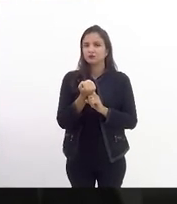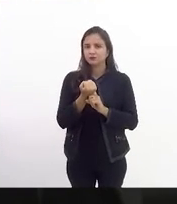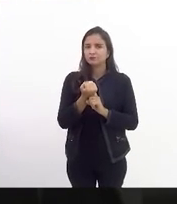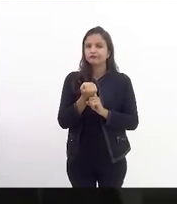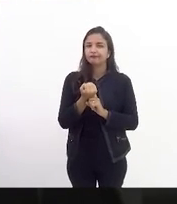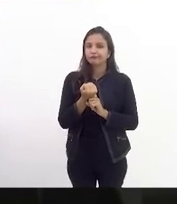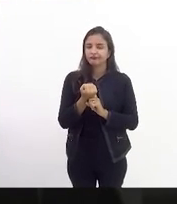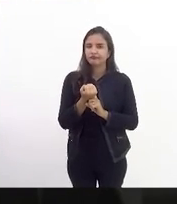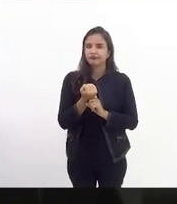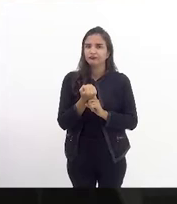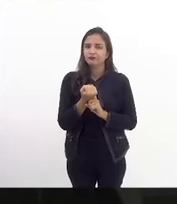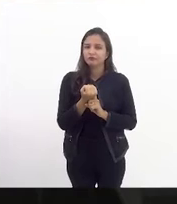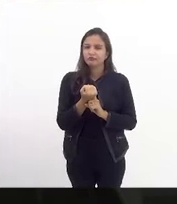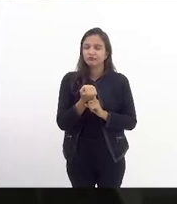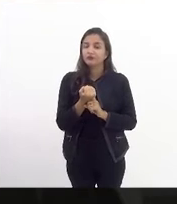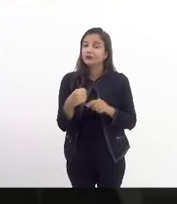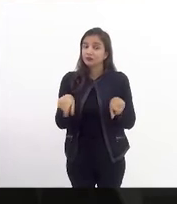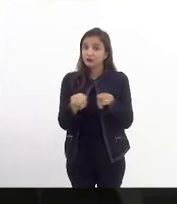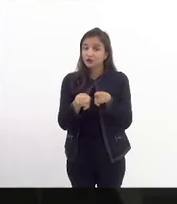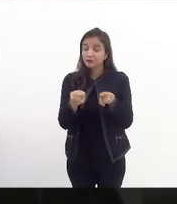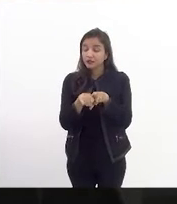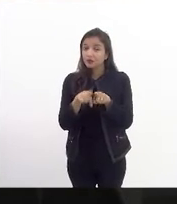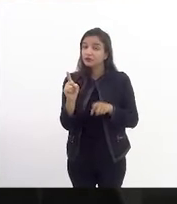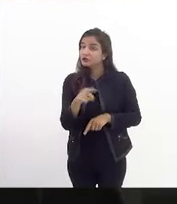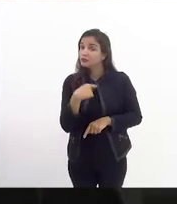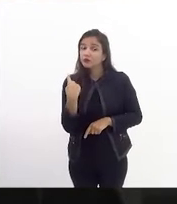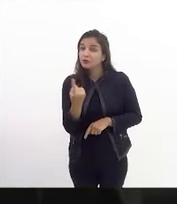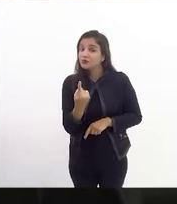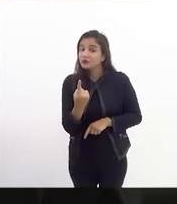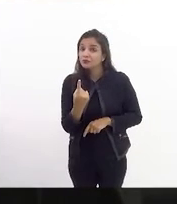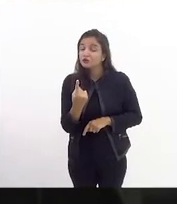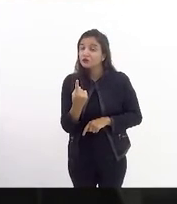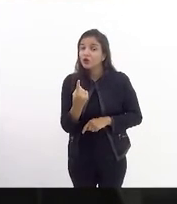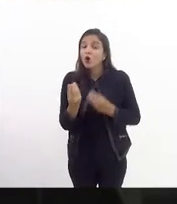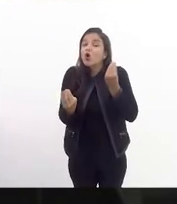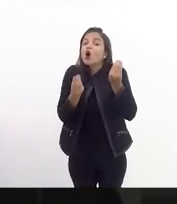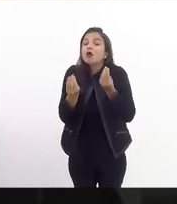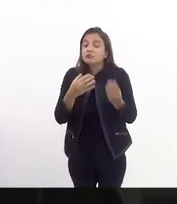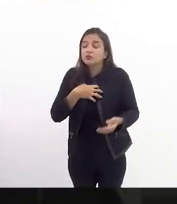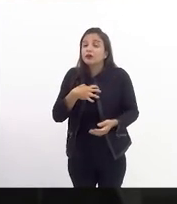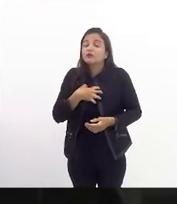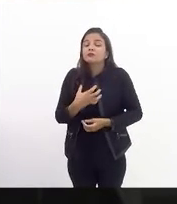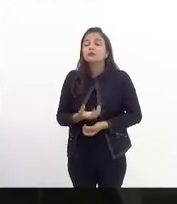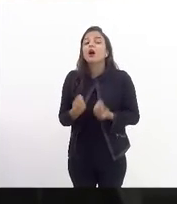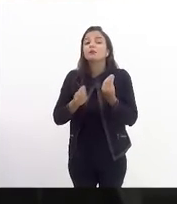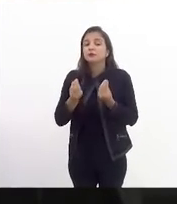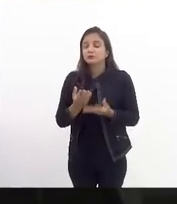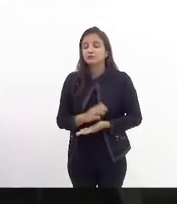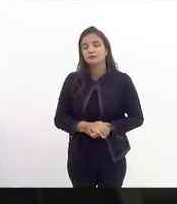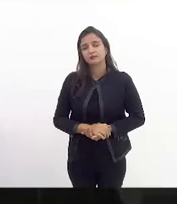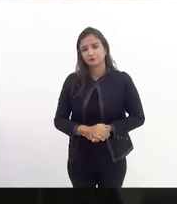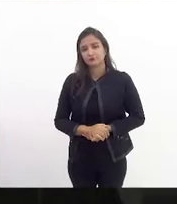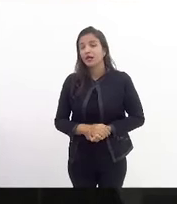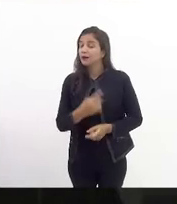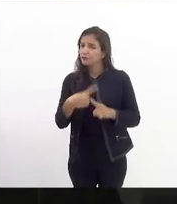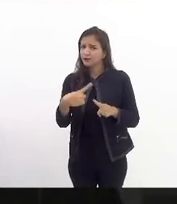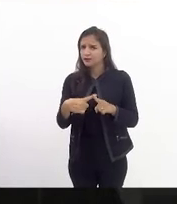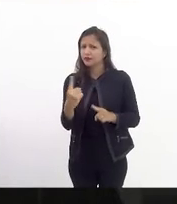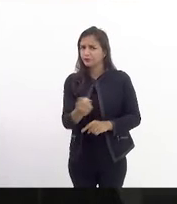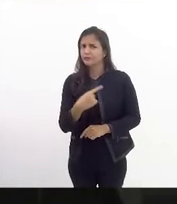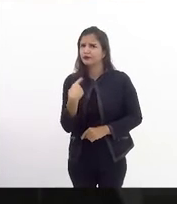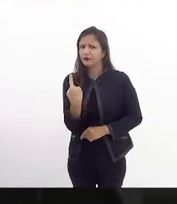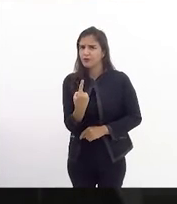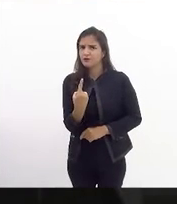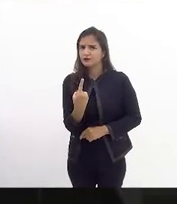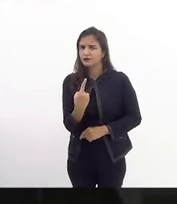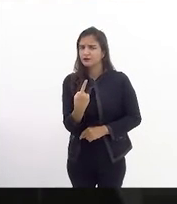inclusive os nossos próprios comportamentos. Afinal, fazemos nós